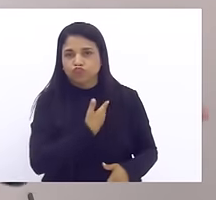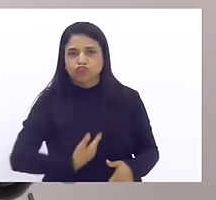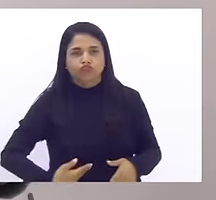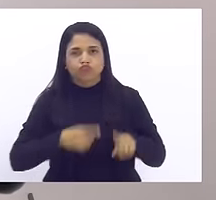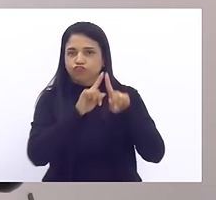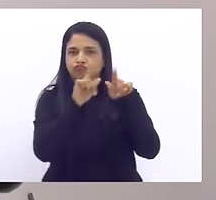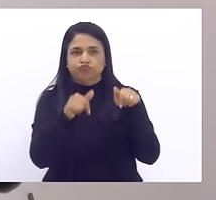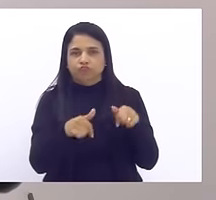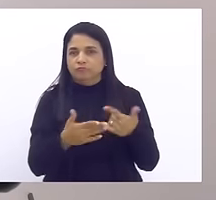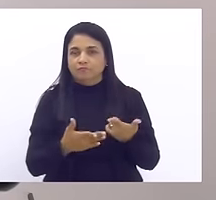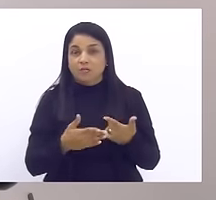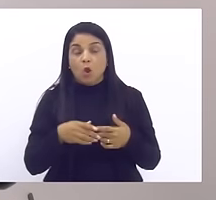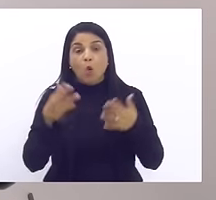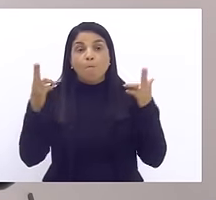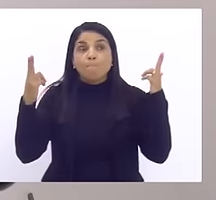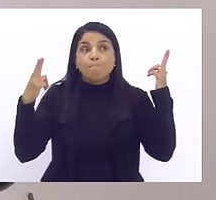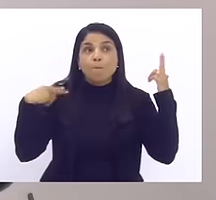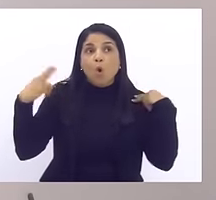motorista